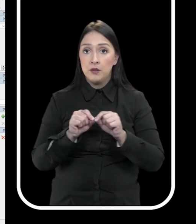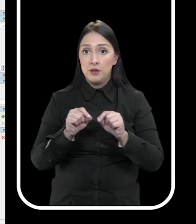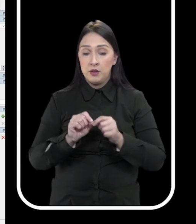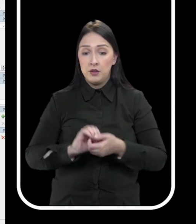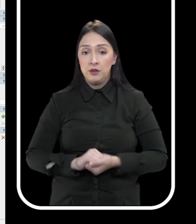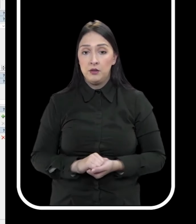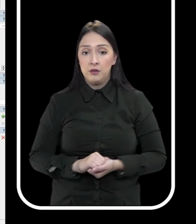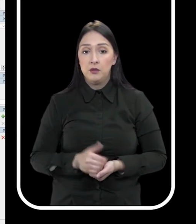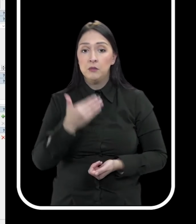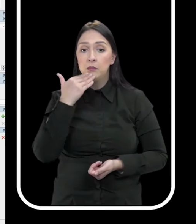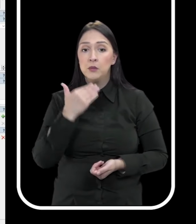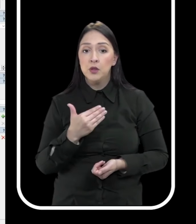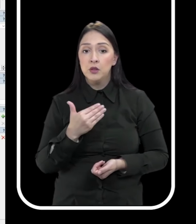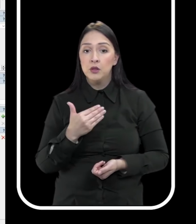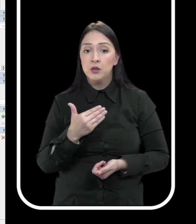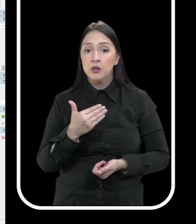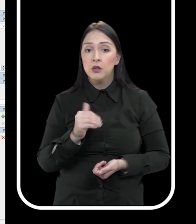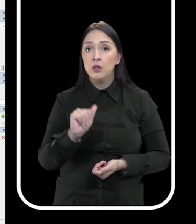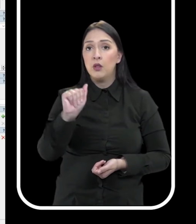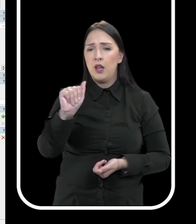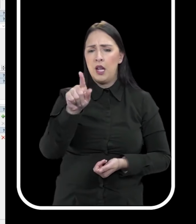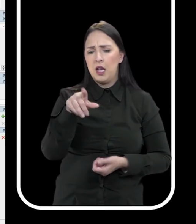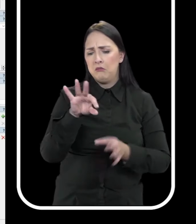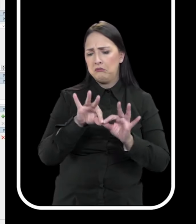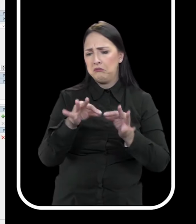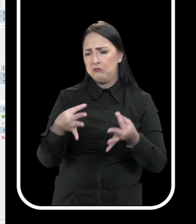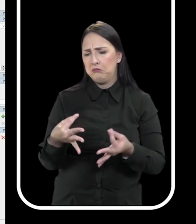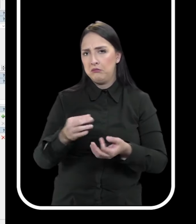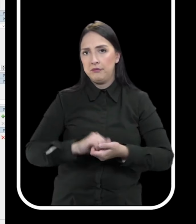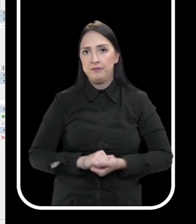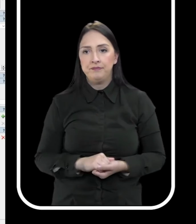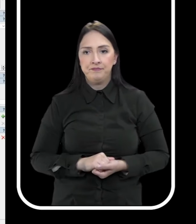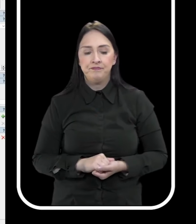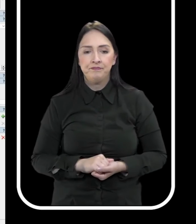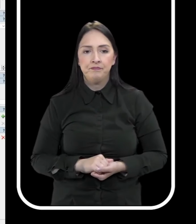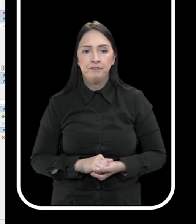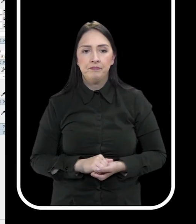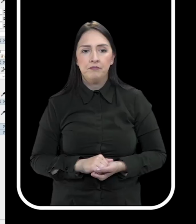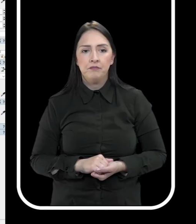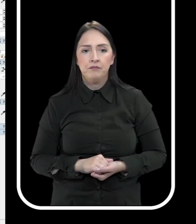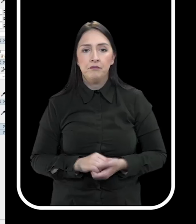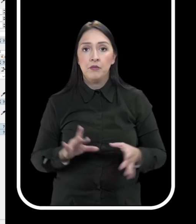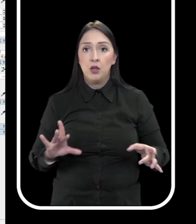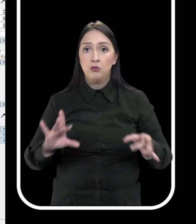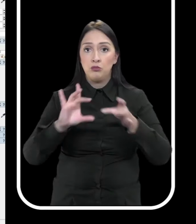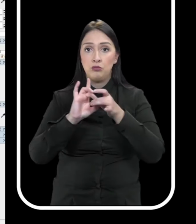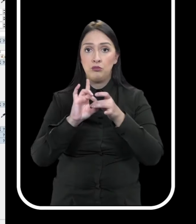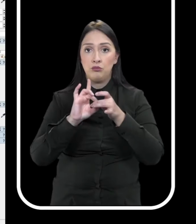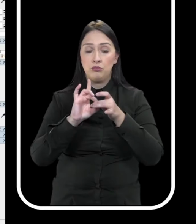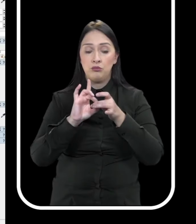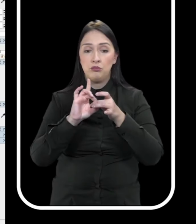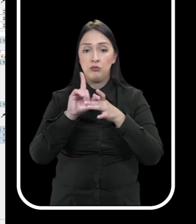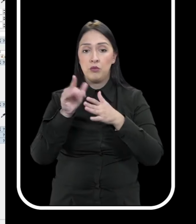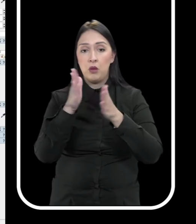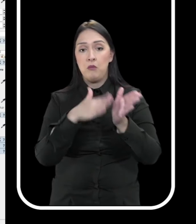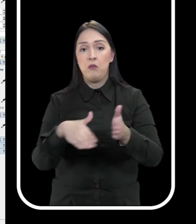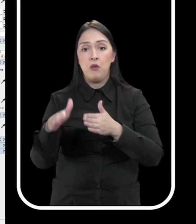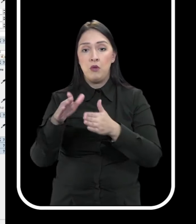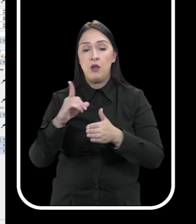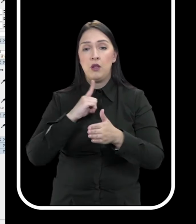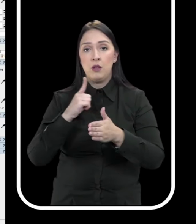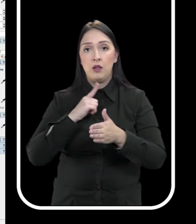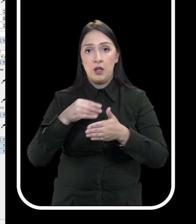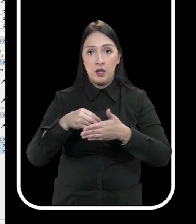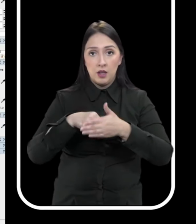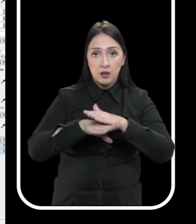você tem que fazer? Acionando aqui a tecla A, é bem simples, é bem intuitivo. Você interliga o processo, então é um